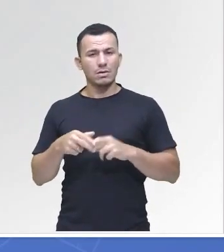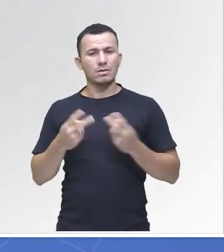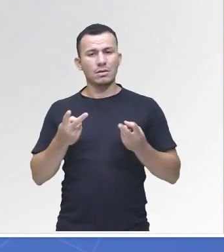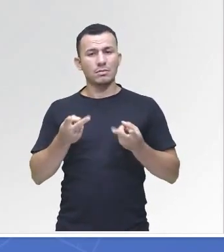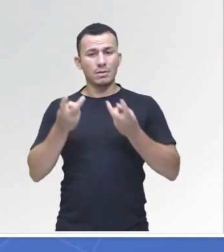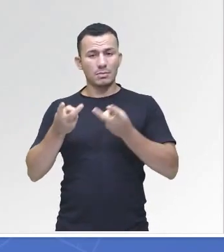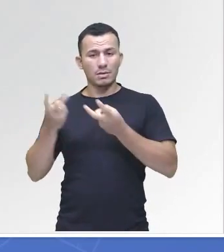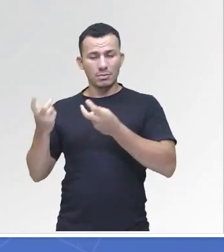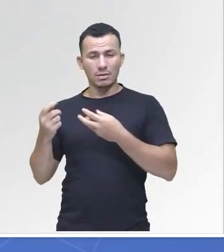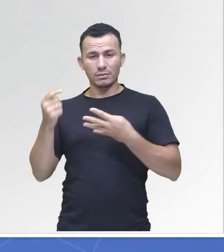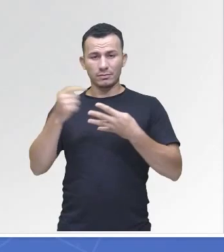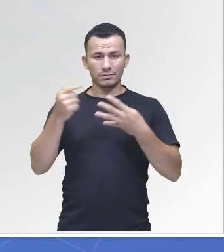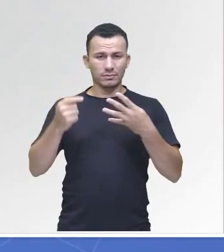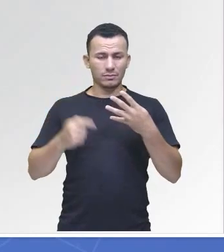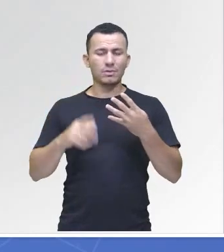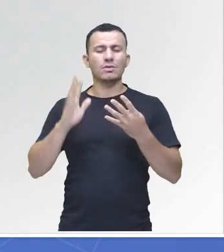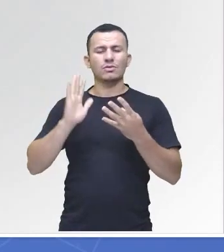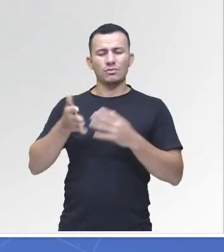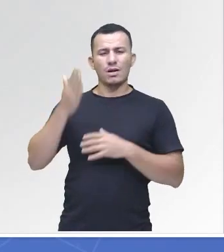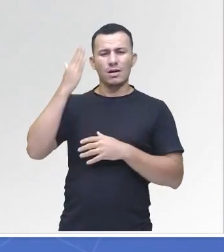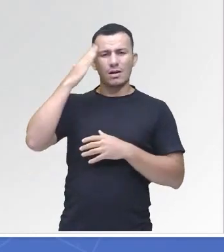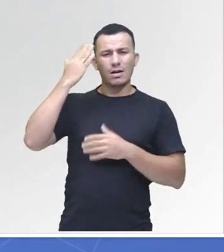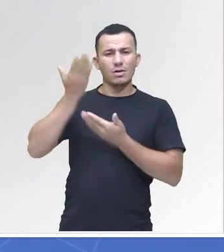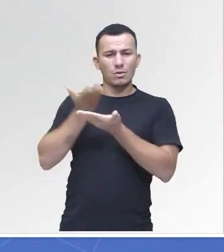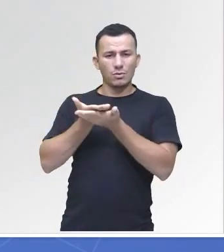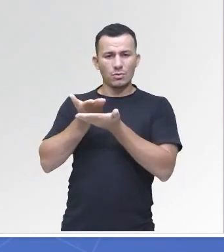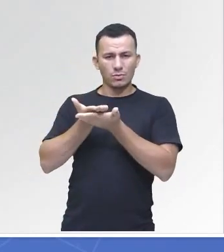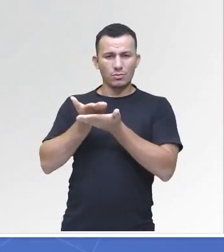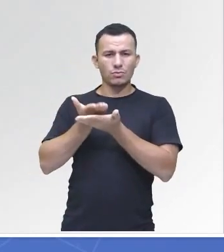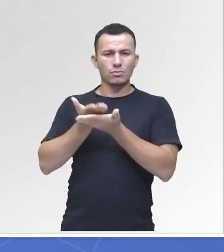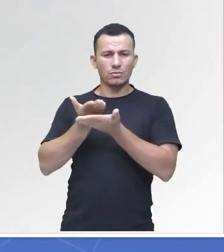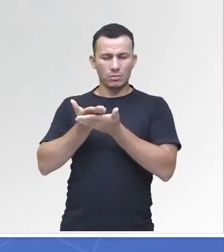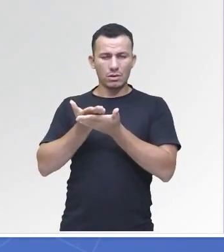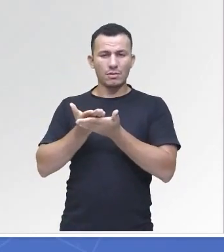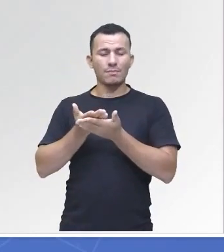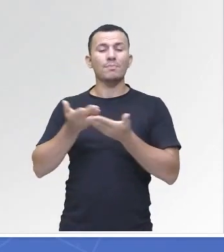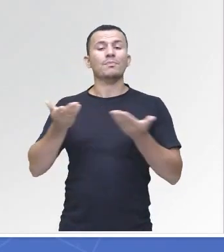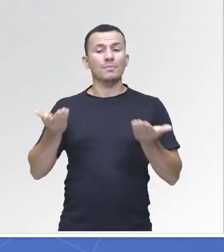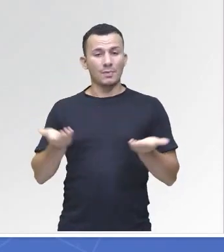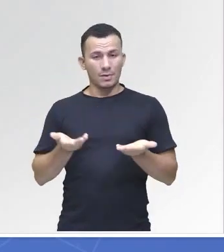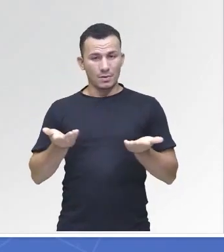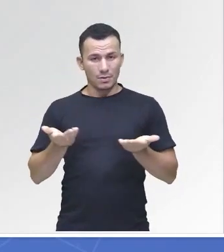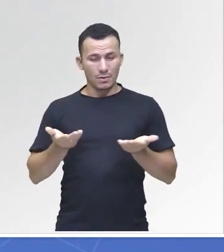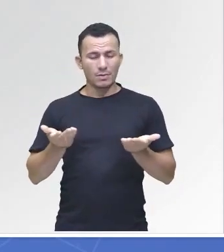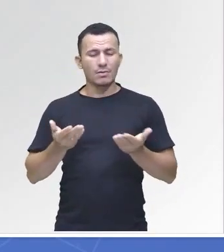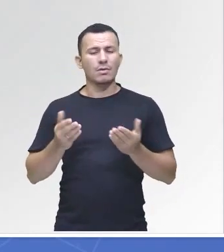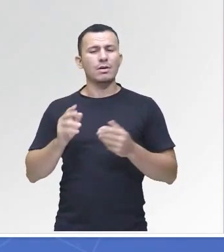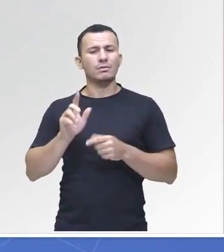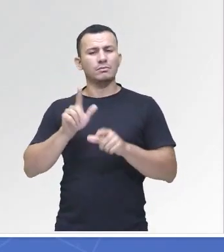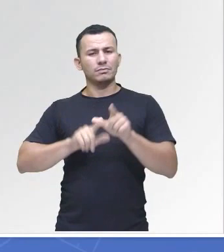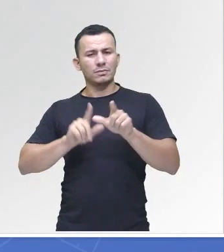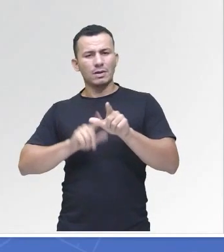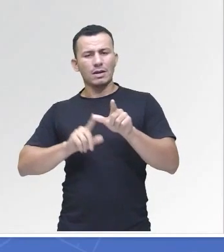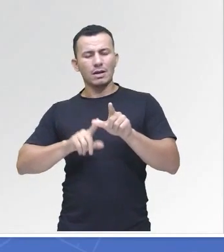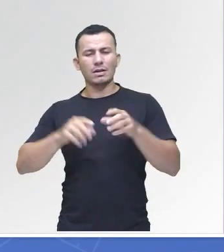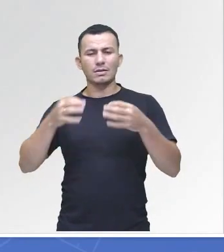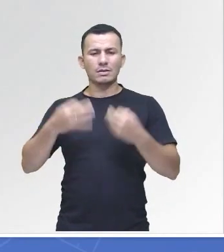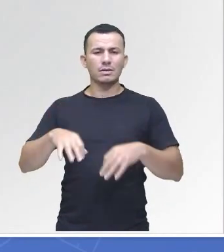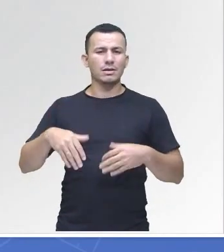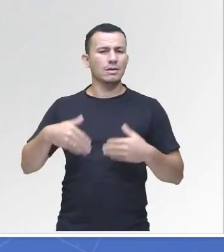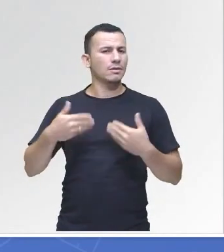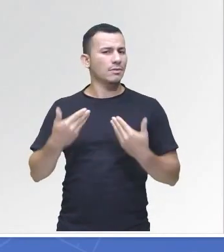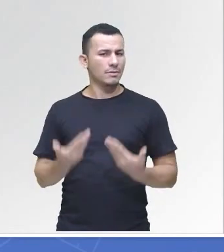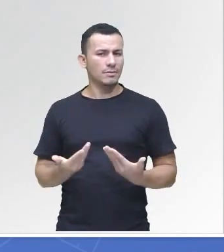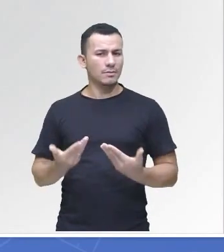essas questões que já foram levantadas aí na nossa aula, a gente vê que o nosso gabarito aqui, no caso, seria a